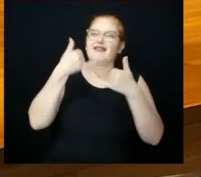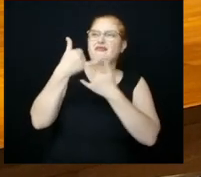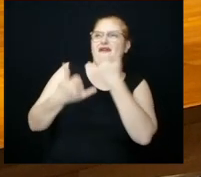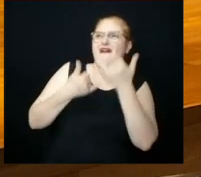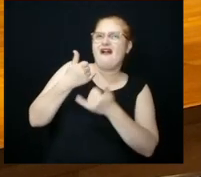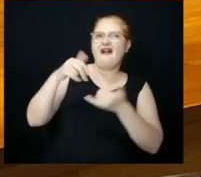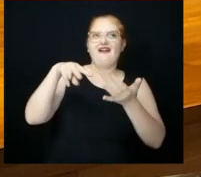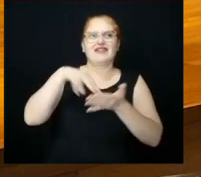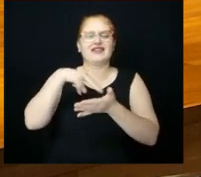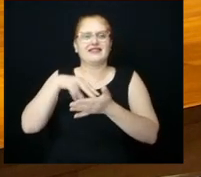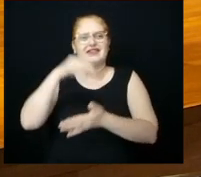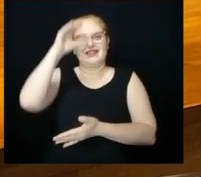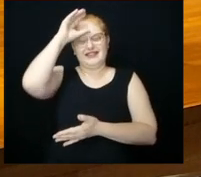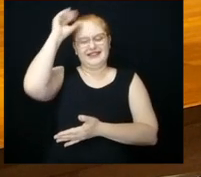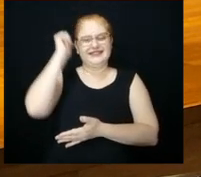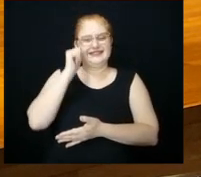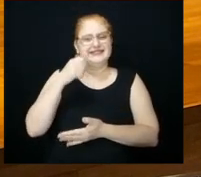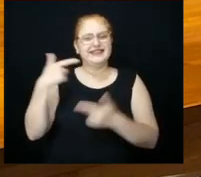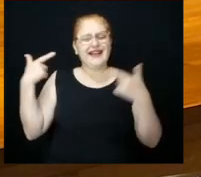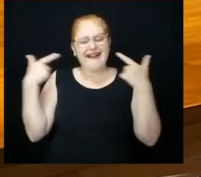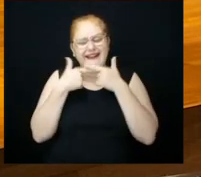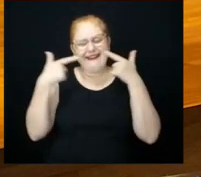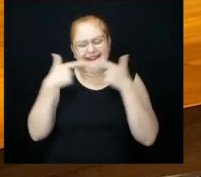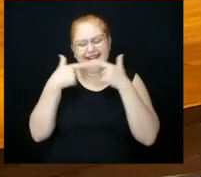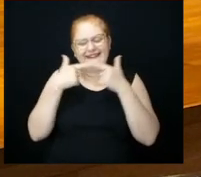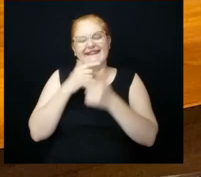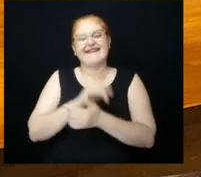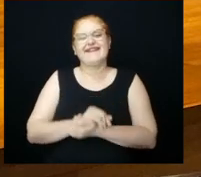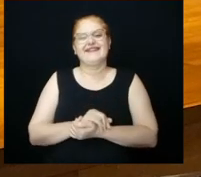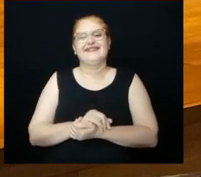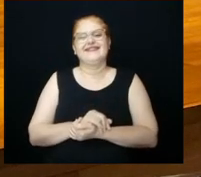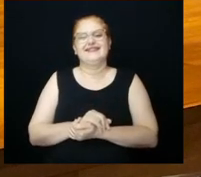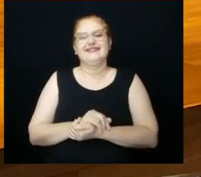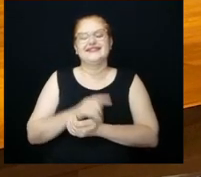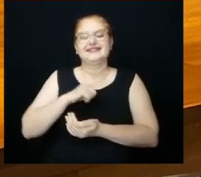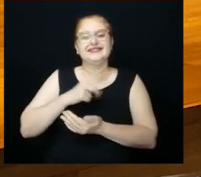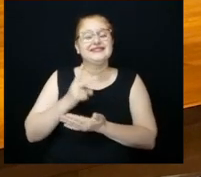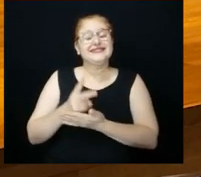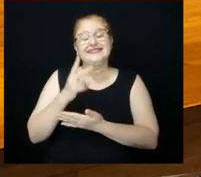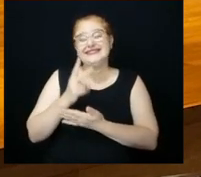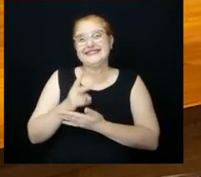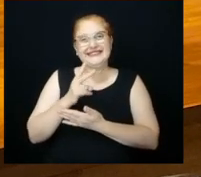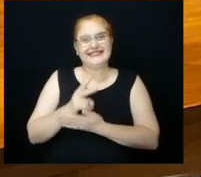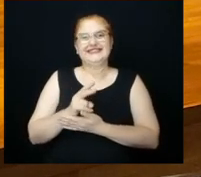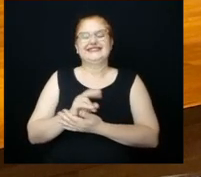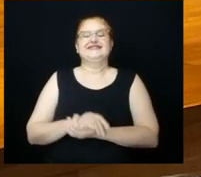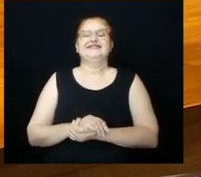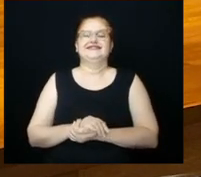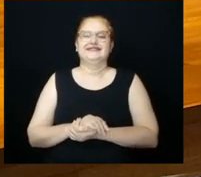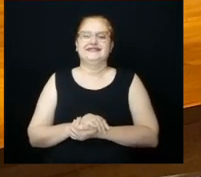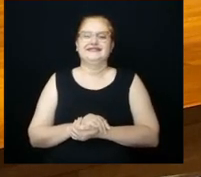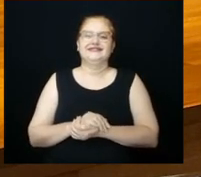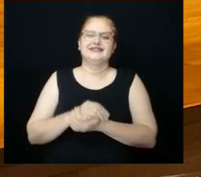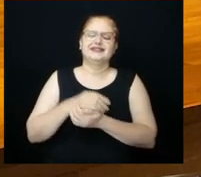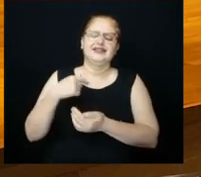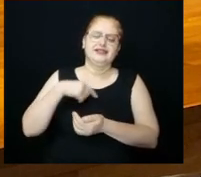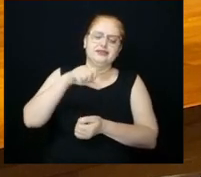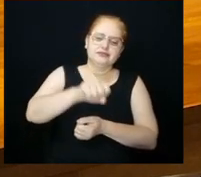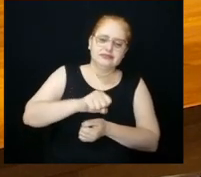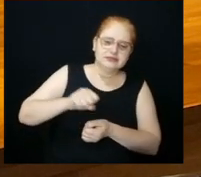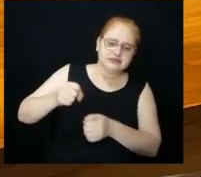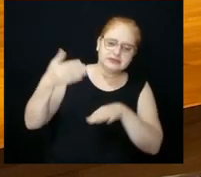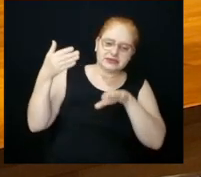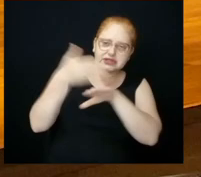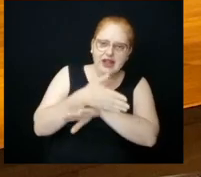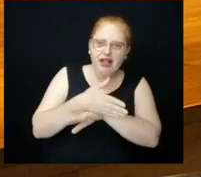brincar. A tia Rosa ria uma gargalhada pequenina que ela tinha sempre guardada só para mim. Abri a porta, eu